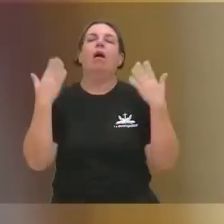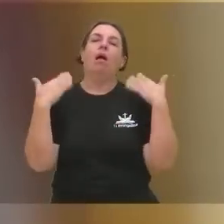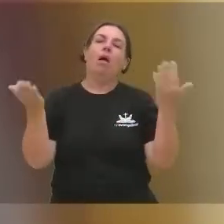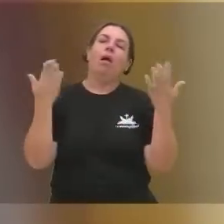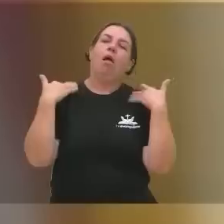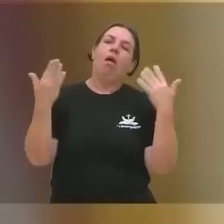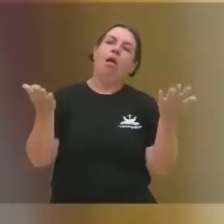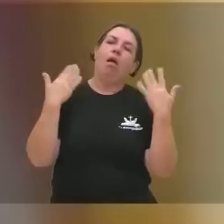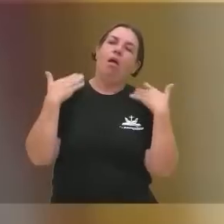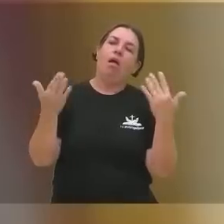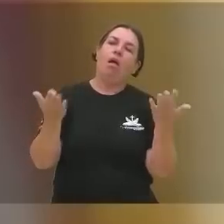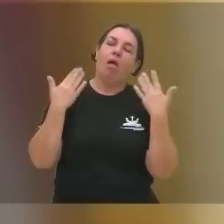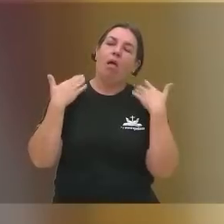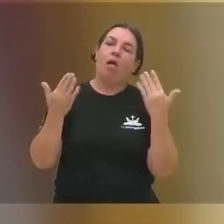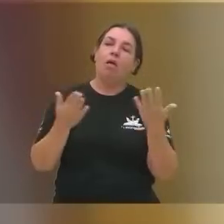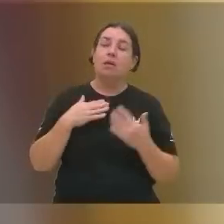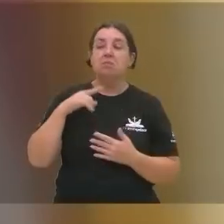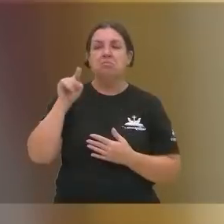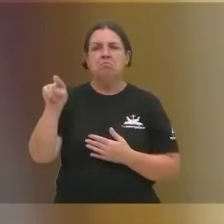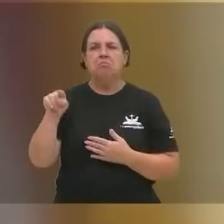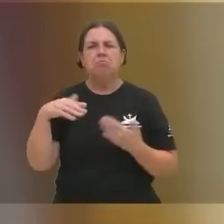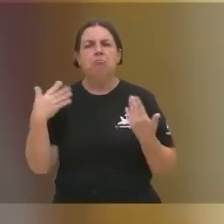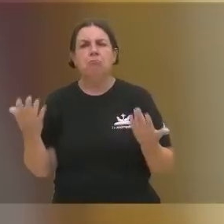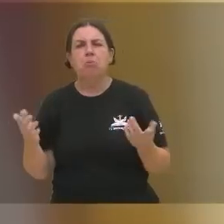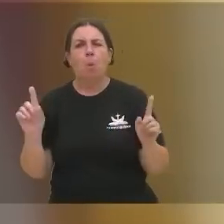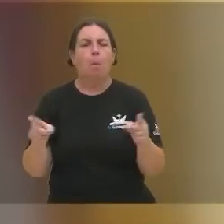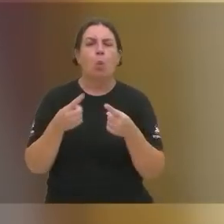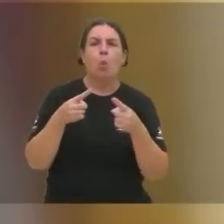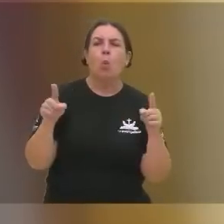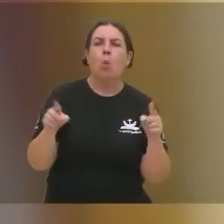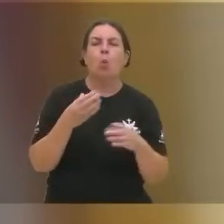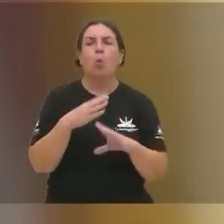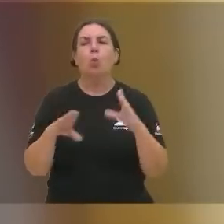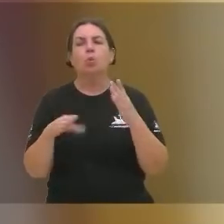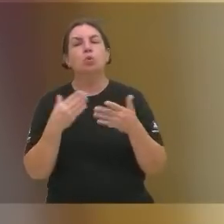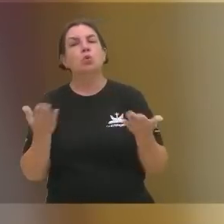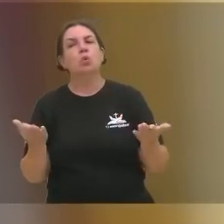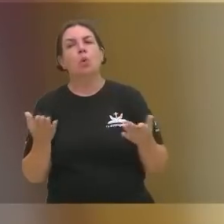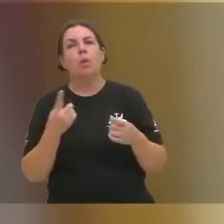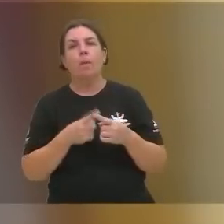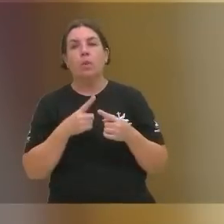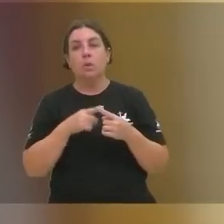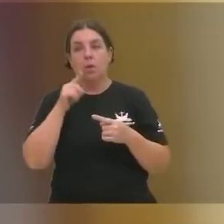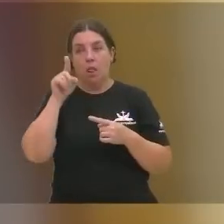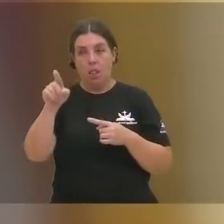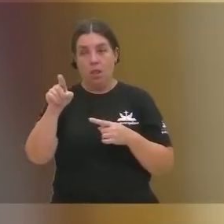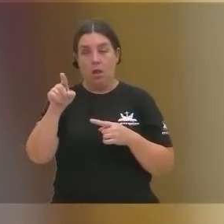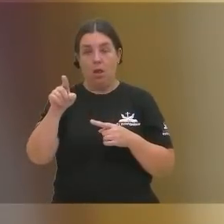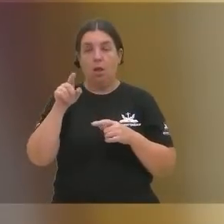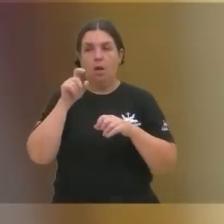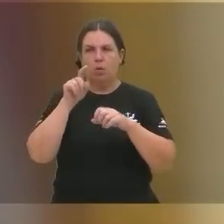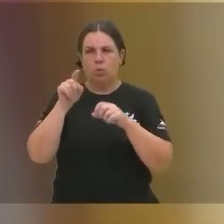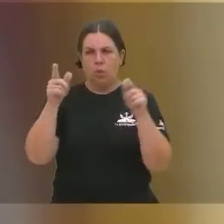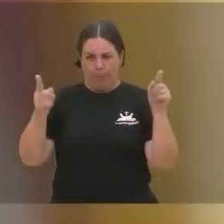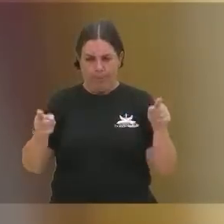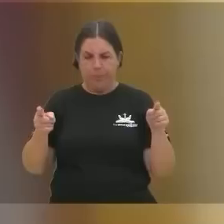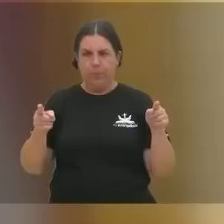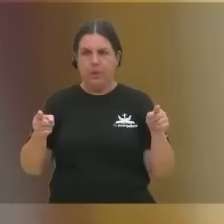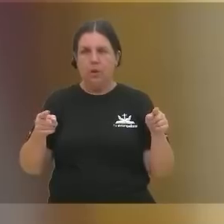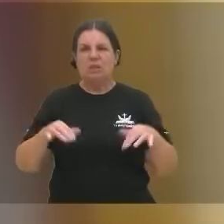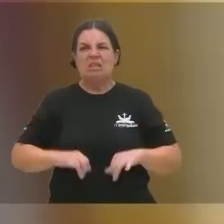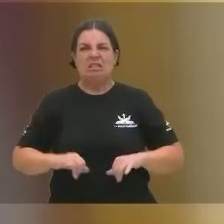e de onde vem ela ter a ver com os músicos porque diz que durante todo o seu martírio